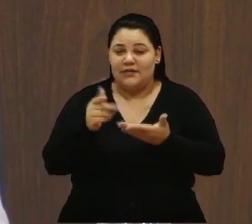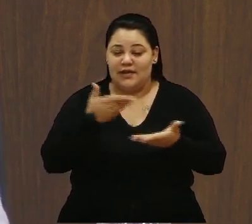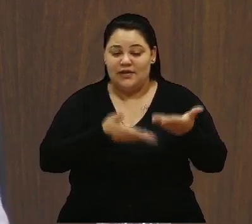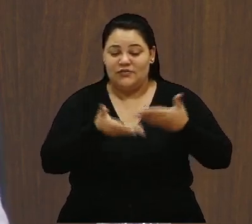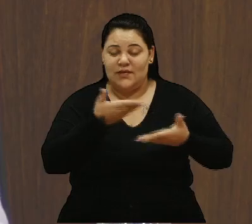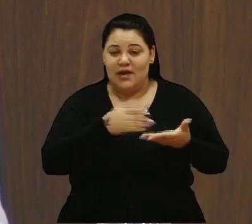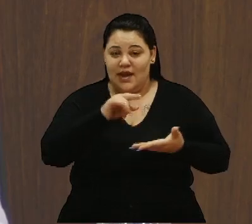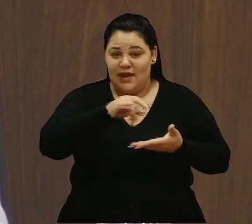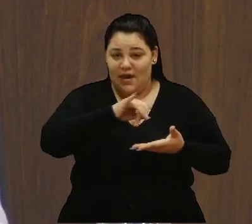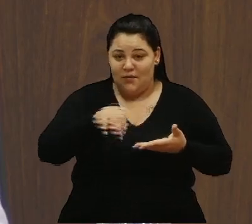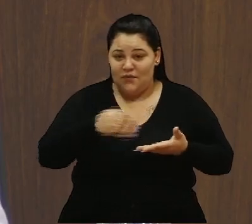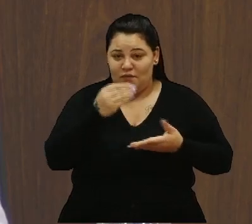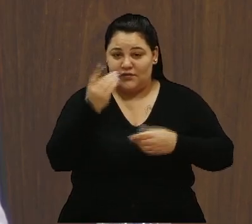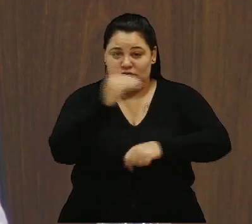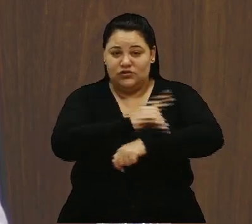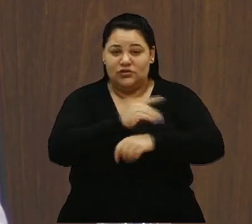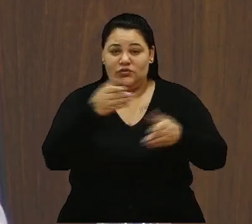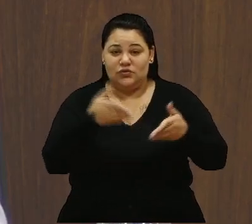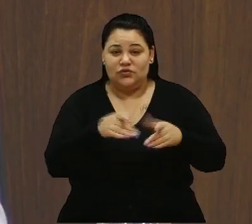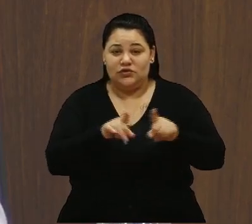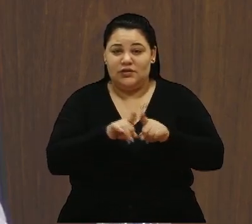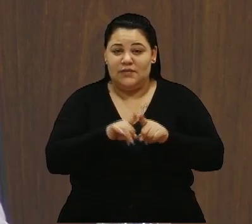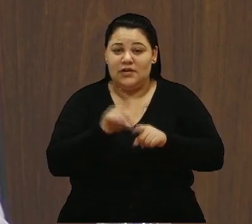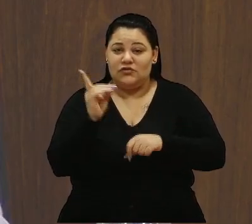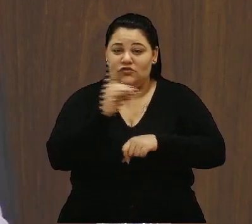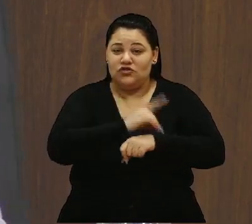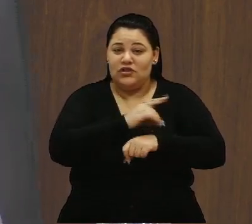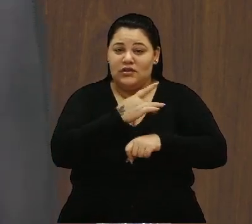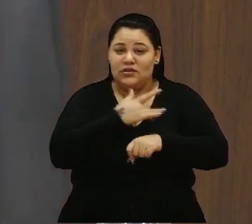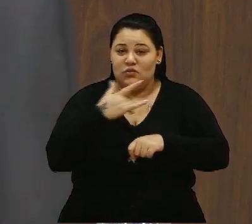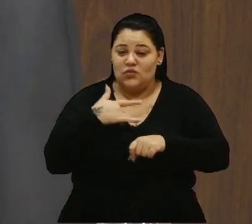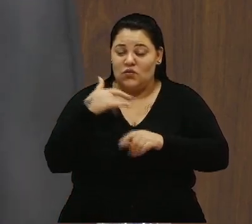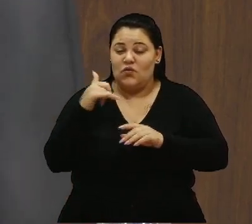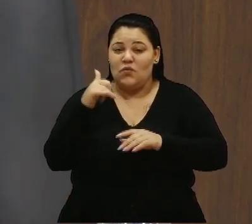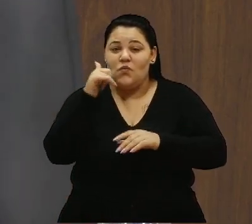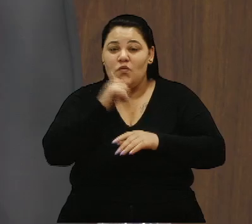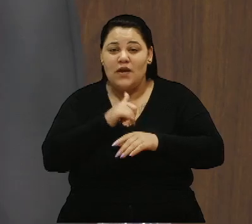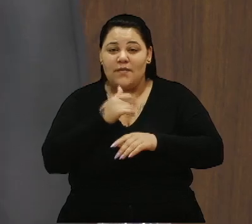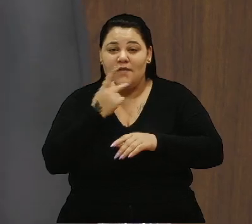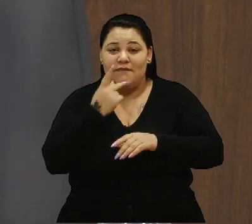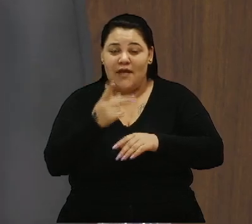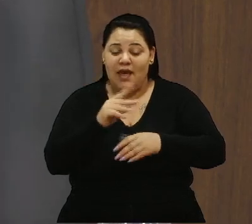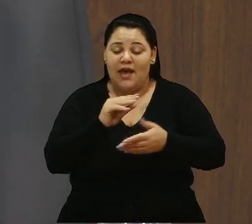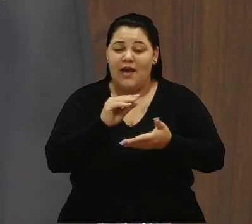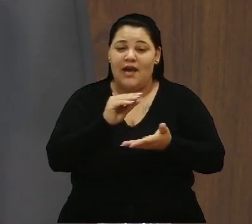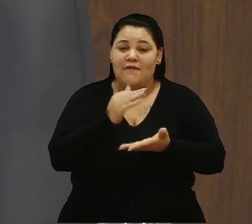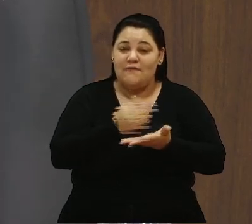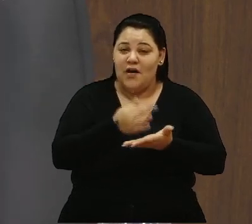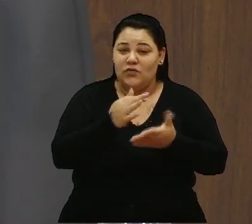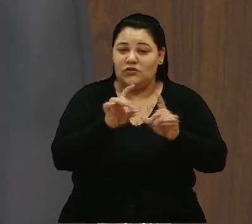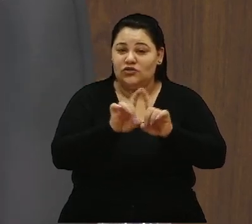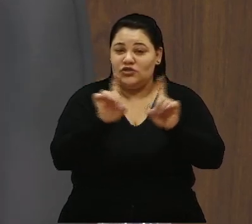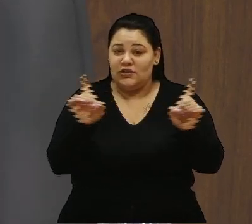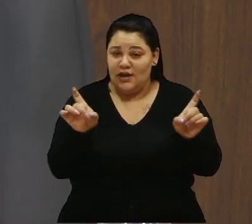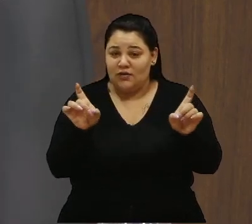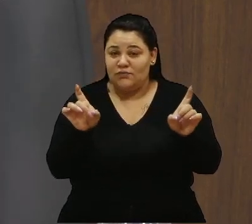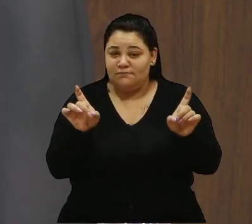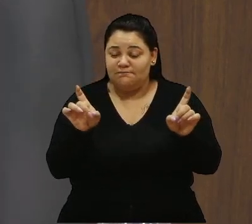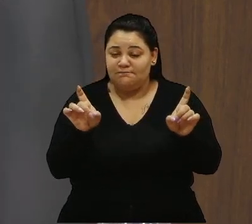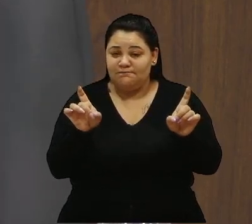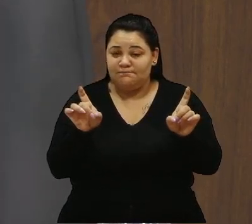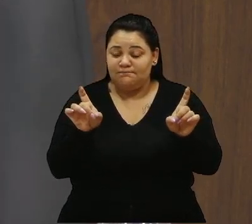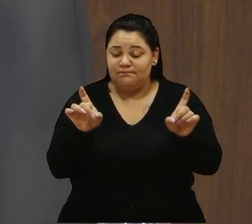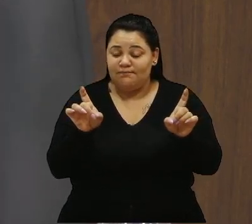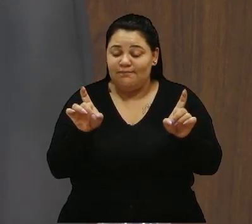gente aproveita o dia de hoje, que é Dia da Saúde da Mulher, para falar sobre a falta de ginecologista, sobre a falta de